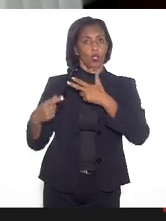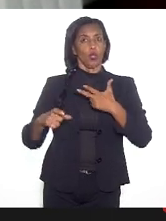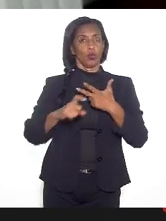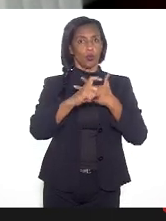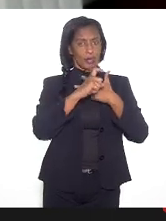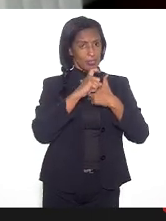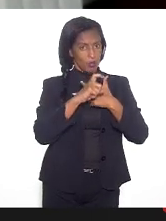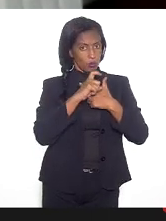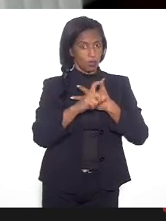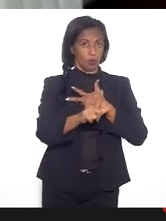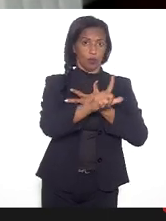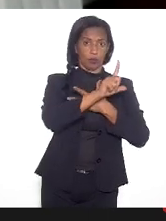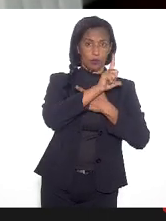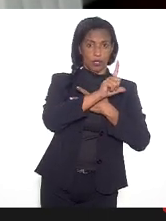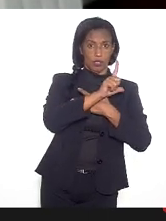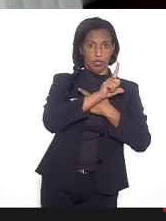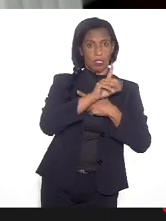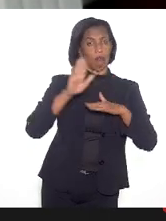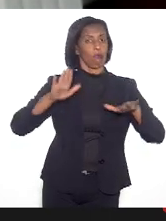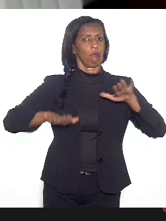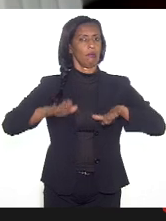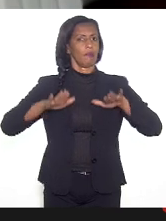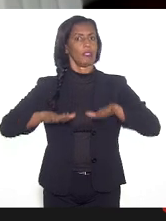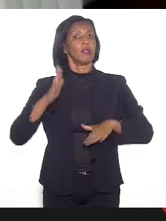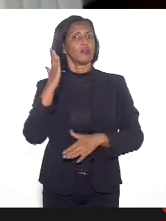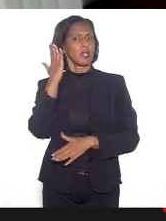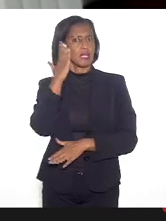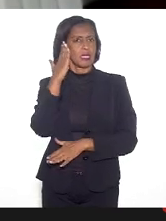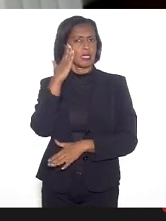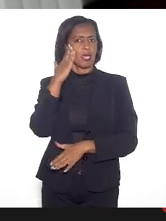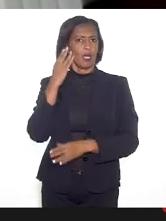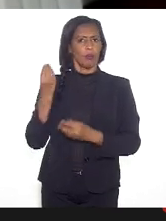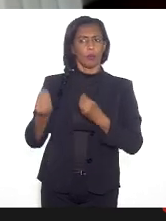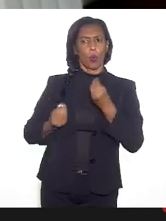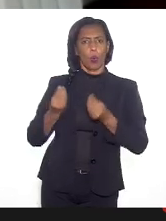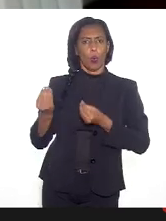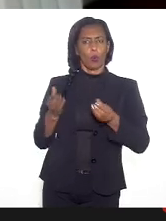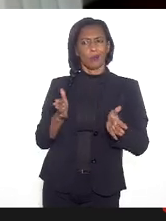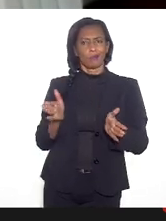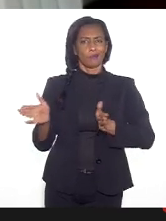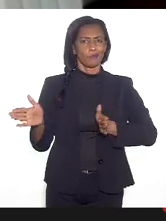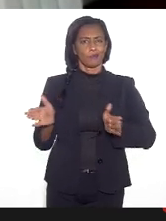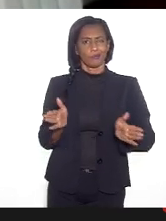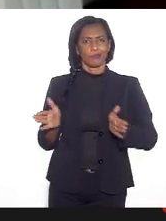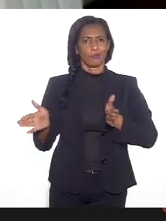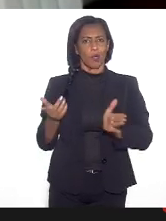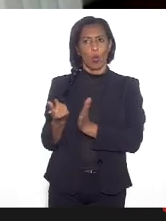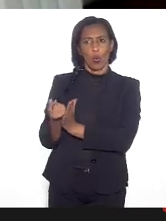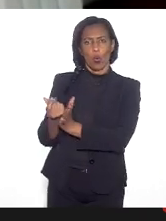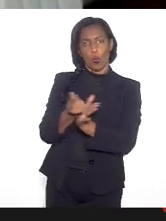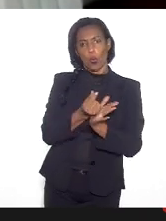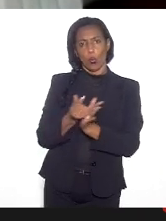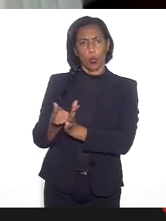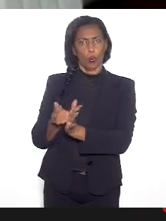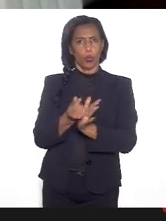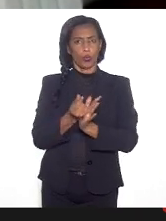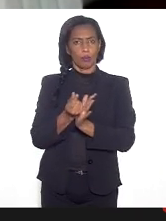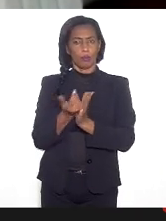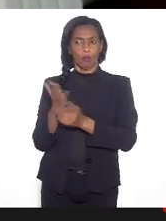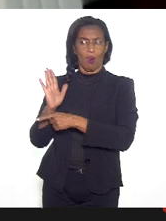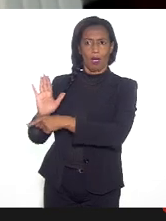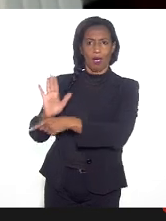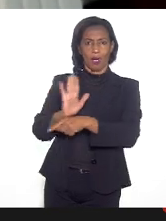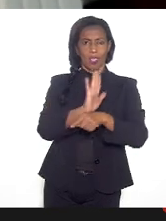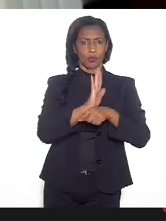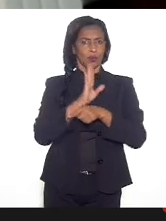Legislativo, dependendo da hipótese, saberão manobrar o orçamento de forma a atender às prioridades